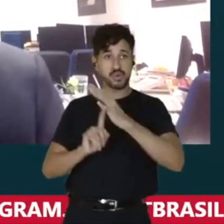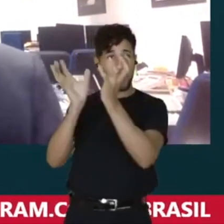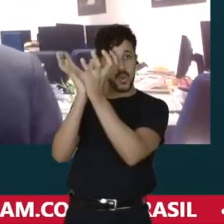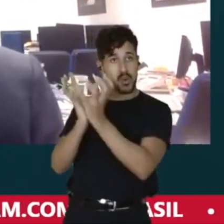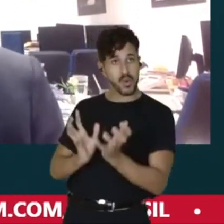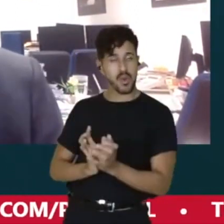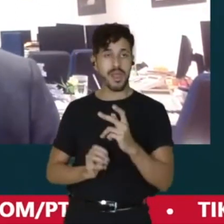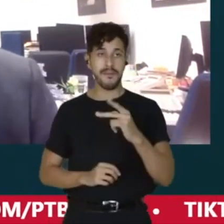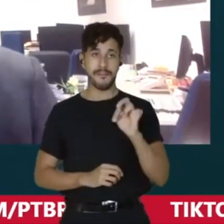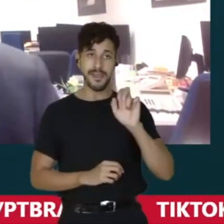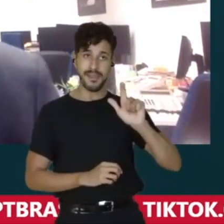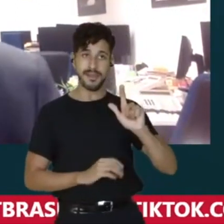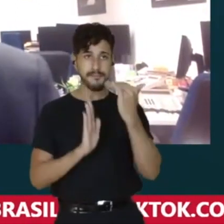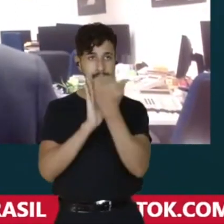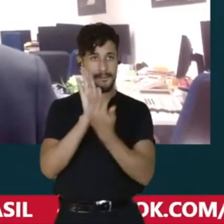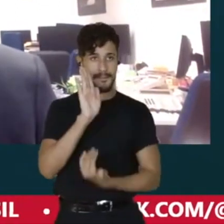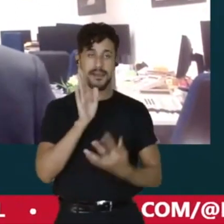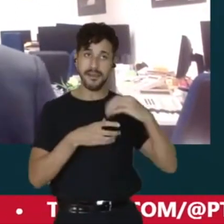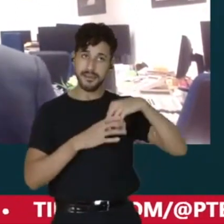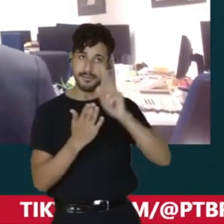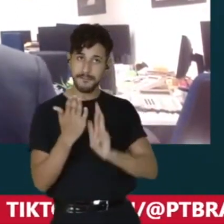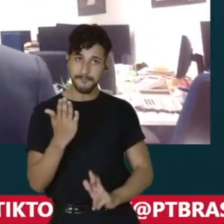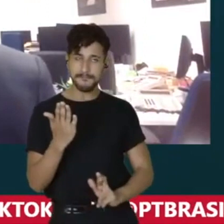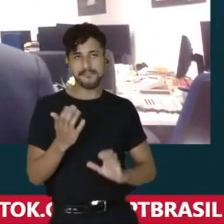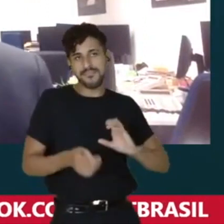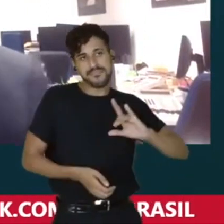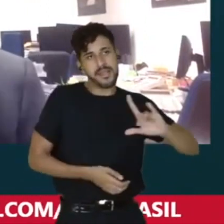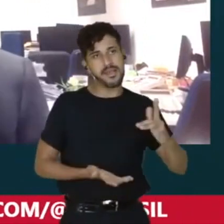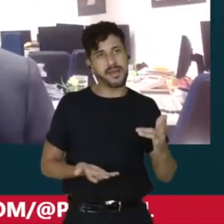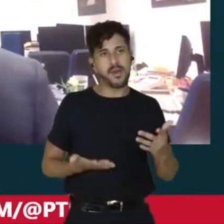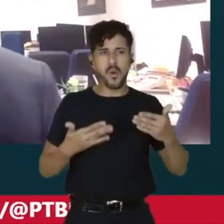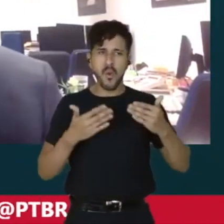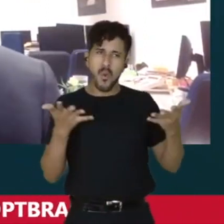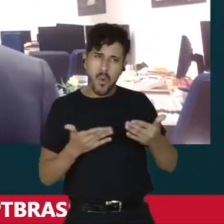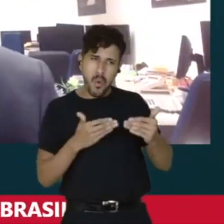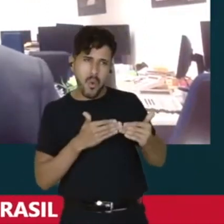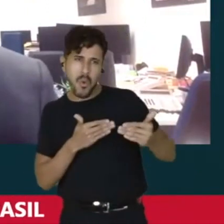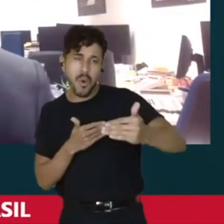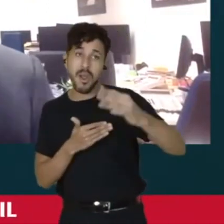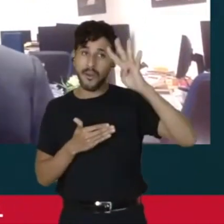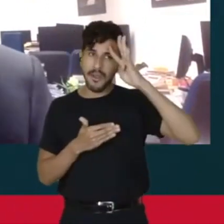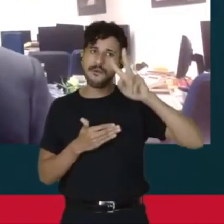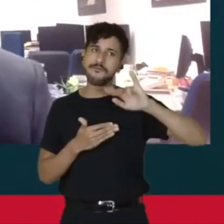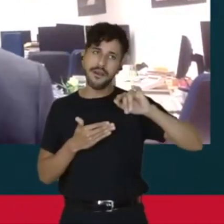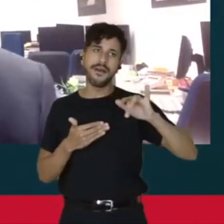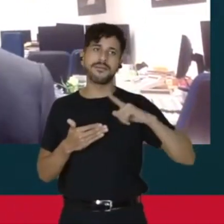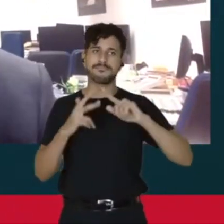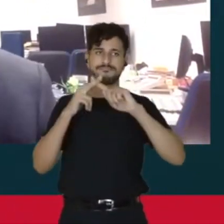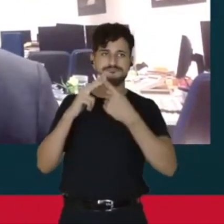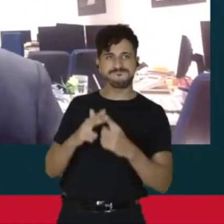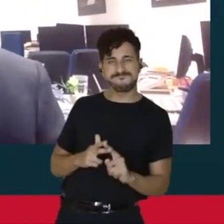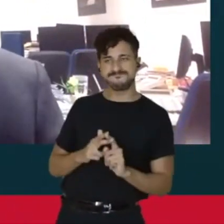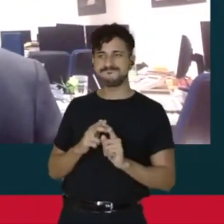lá na CPI, no relatório. Evidente, pessoal, que de hoje até quarta-feira vai ser necessário fazer um ajuste aqui ou